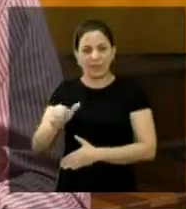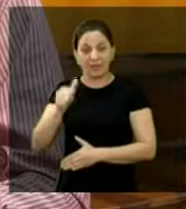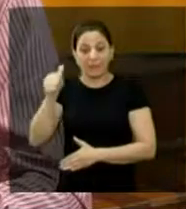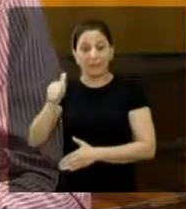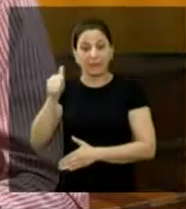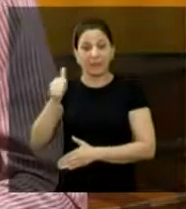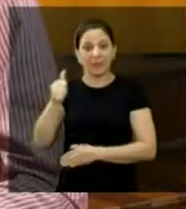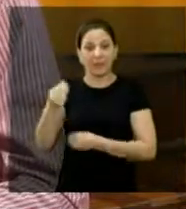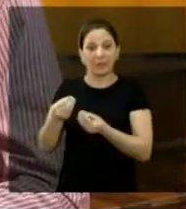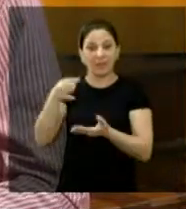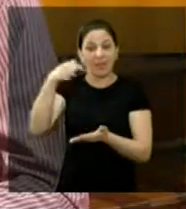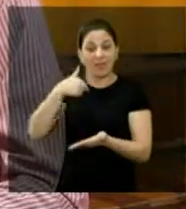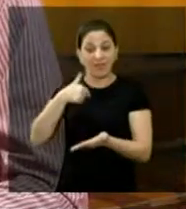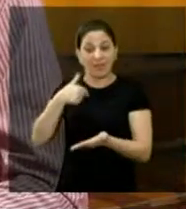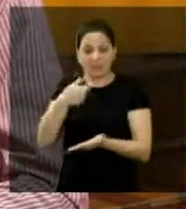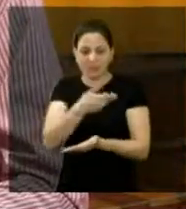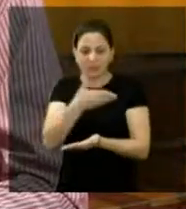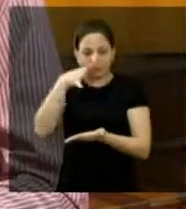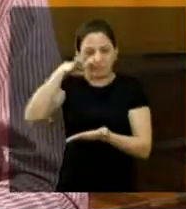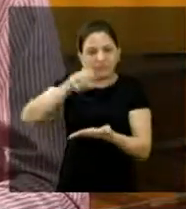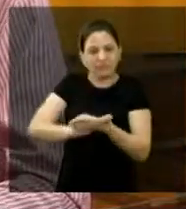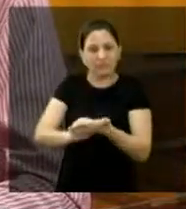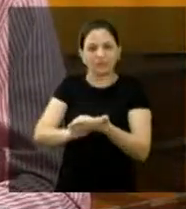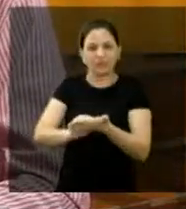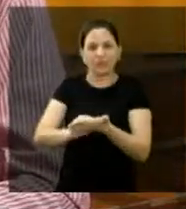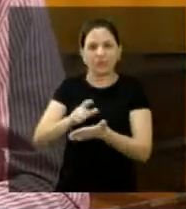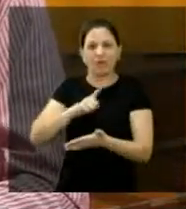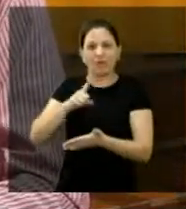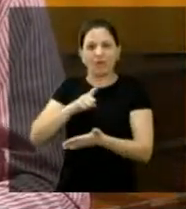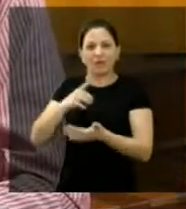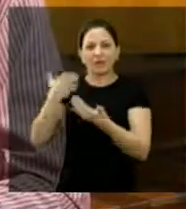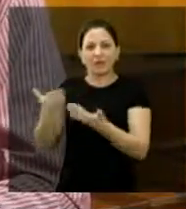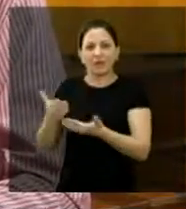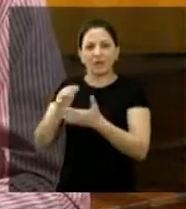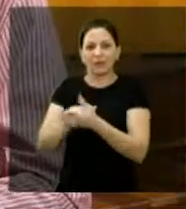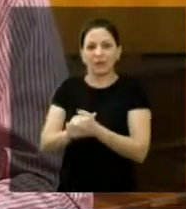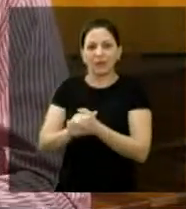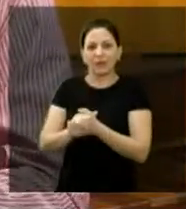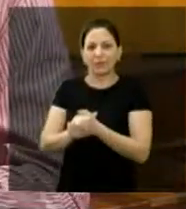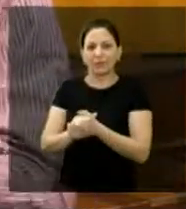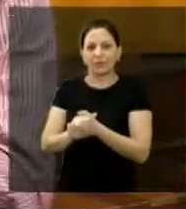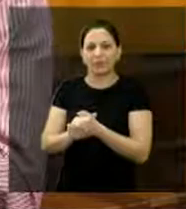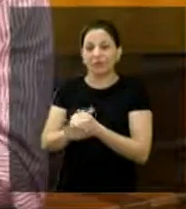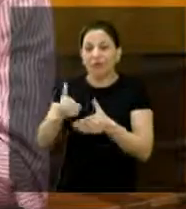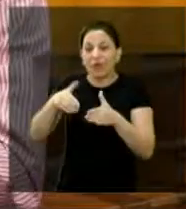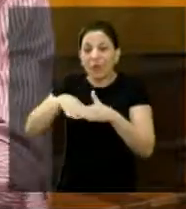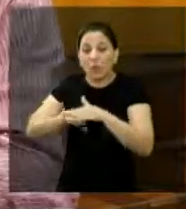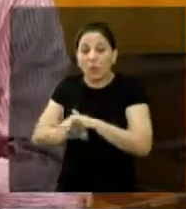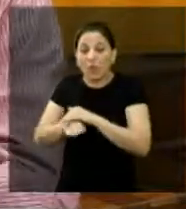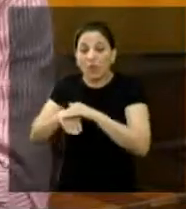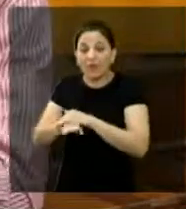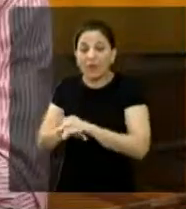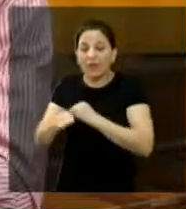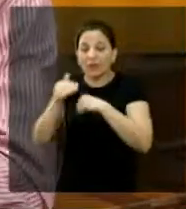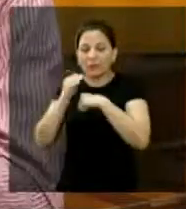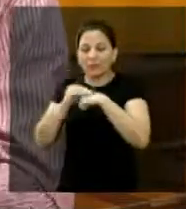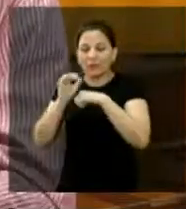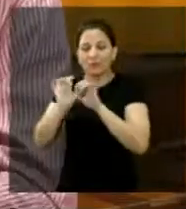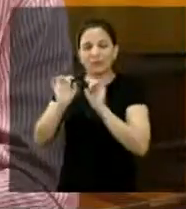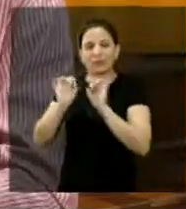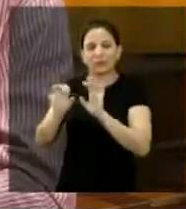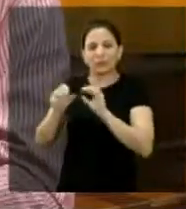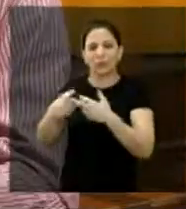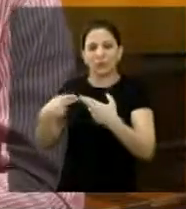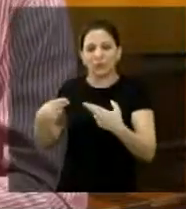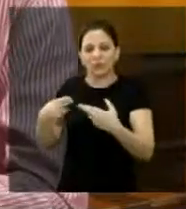eu que gravei. Foi você que gravou. Eu tenho até hoje. Falei isso para ele, está guardado lá no meu arquivo. Eu tenho um carinho muito especial por essas